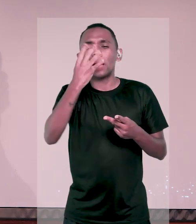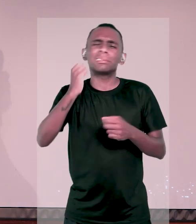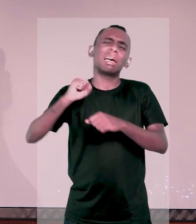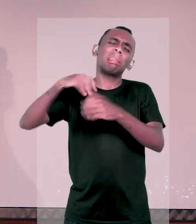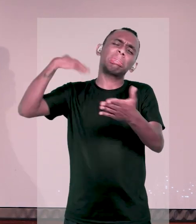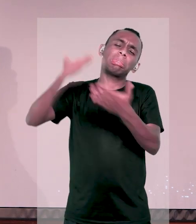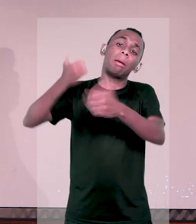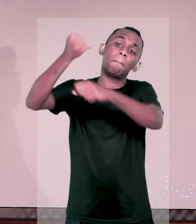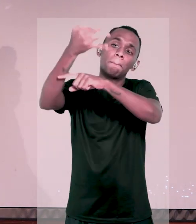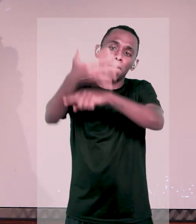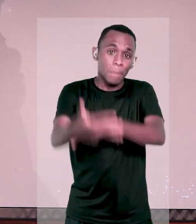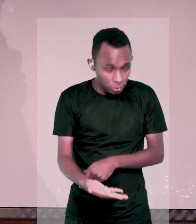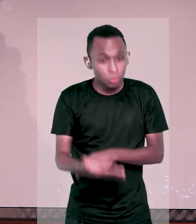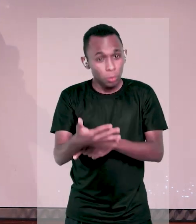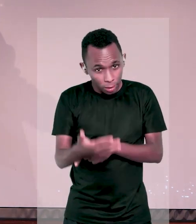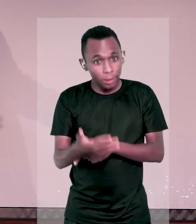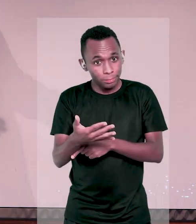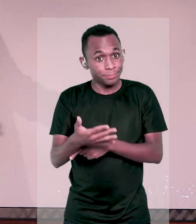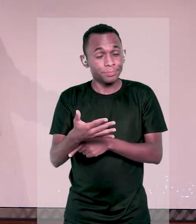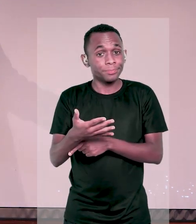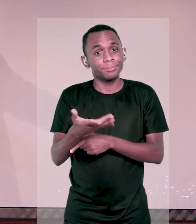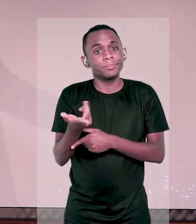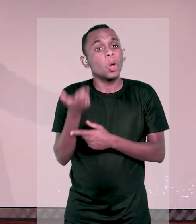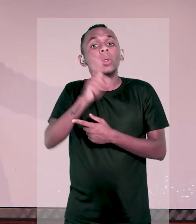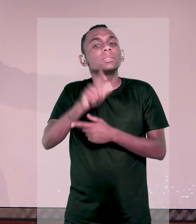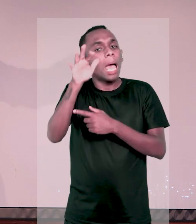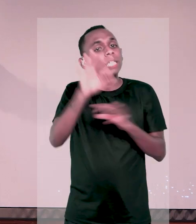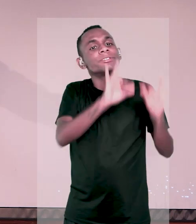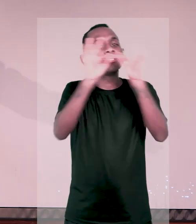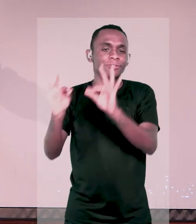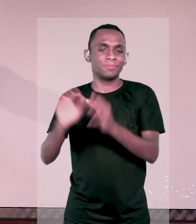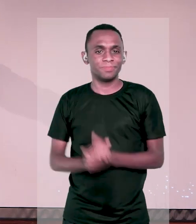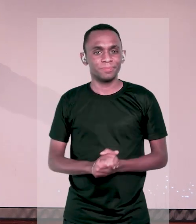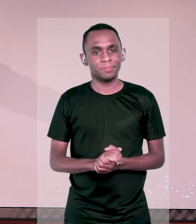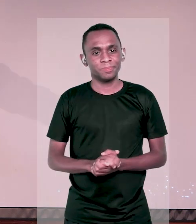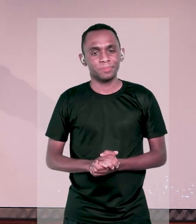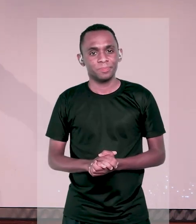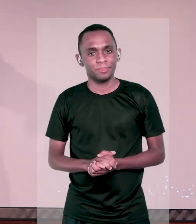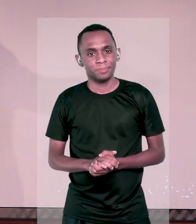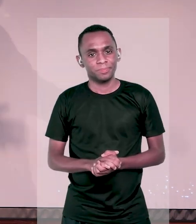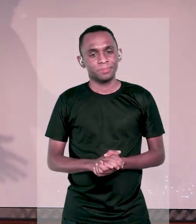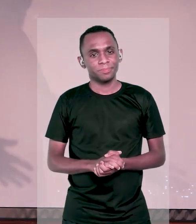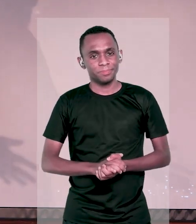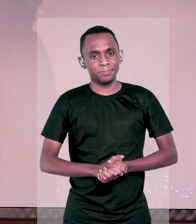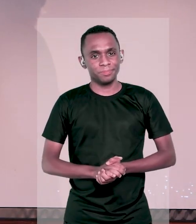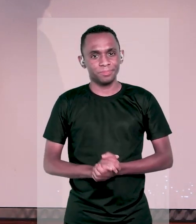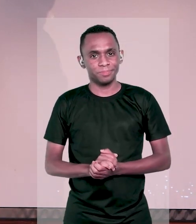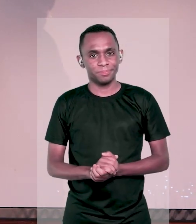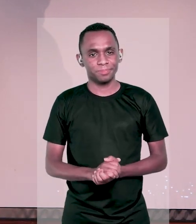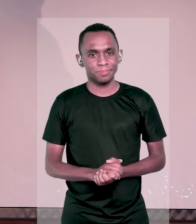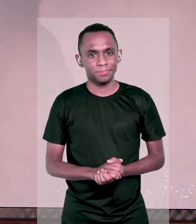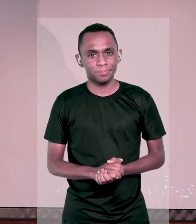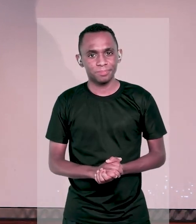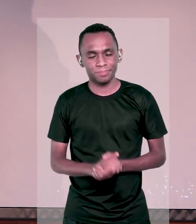agora convidar o Adalto, que vai fazer uma palestra de três horas. Logo depois, o Jorge Cole faz uma de quatro. Quem sobreviver de madrugada,